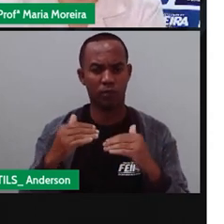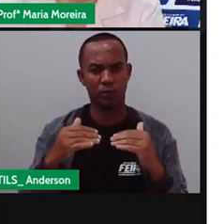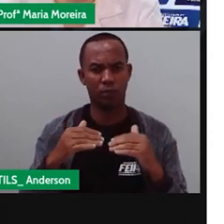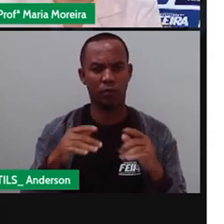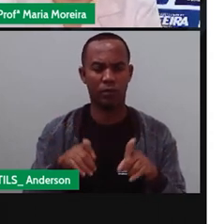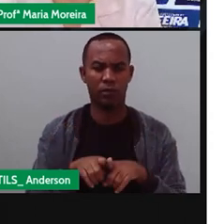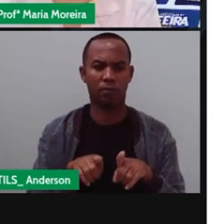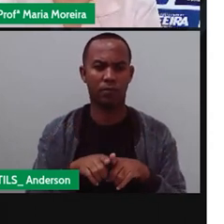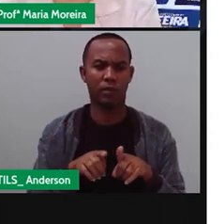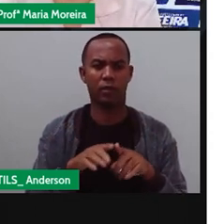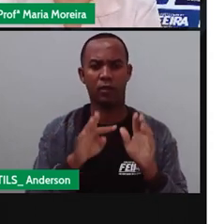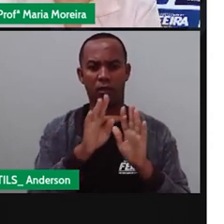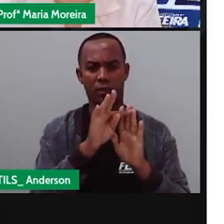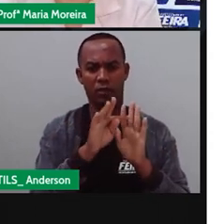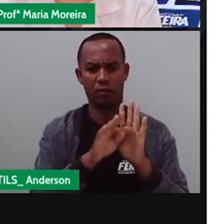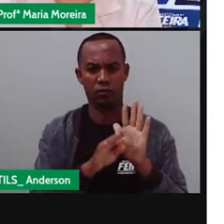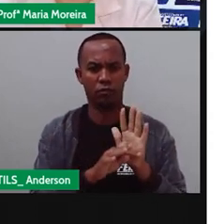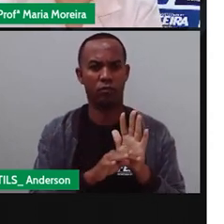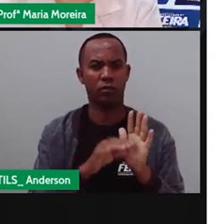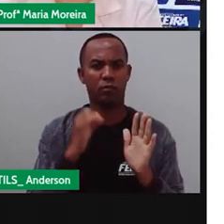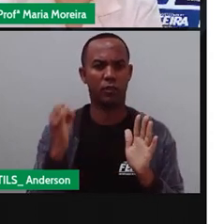Com os textos, certo?